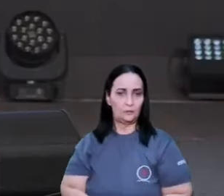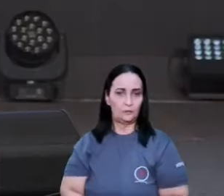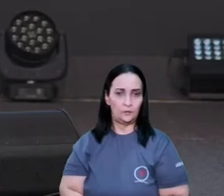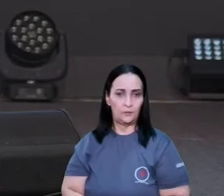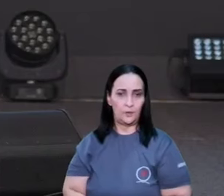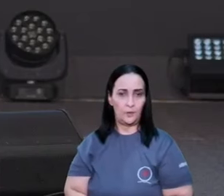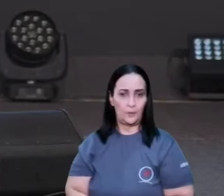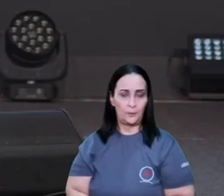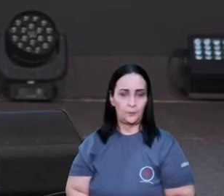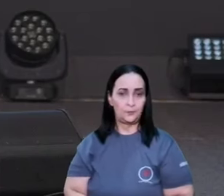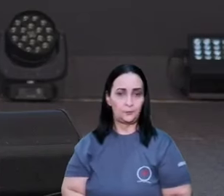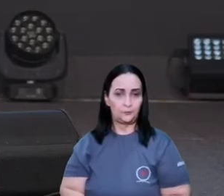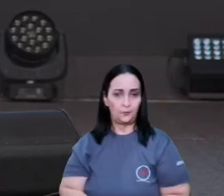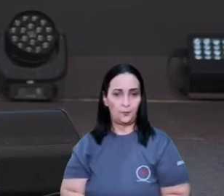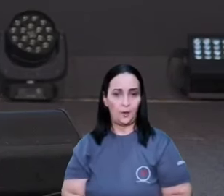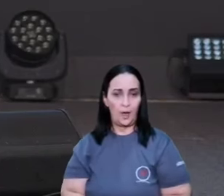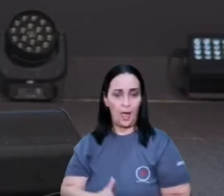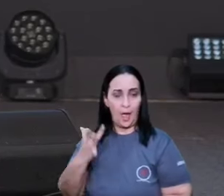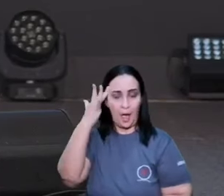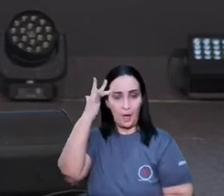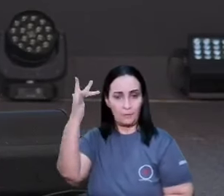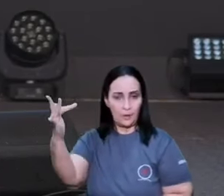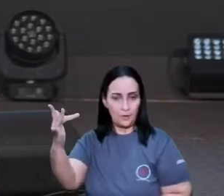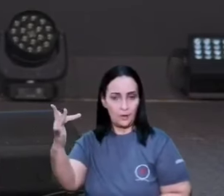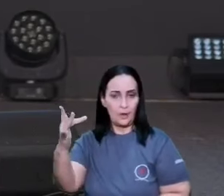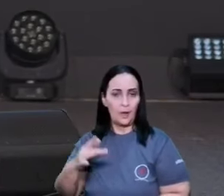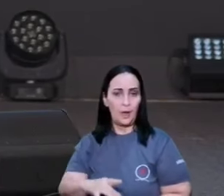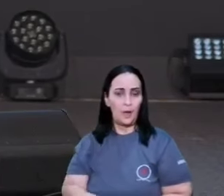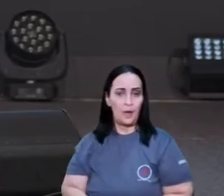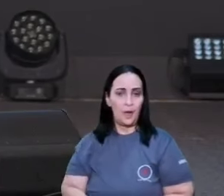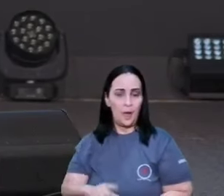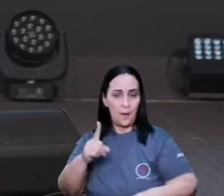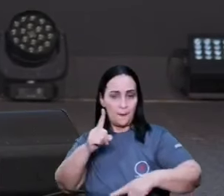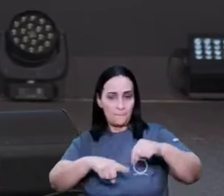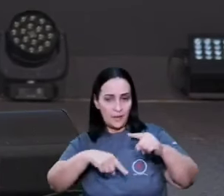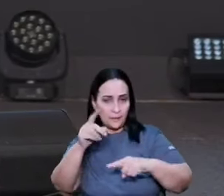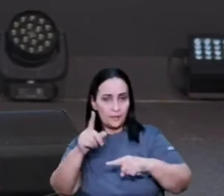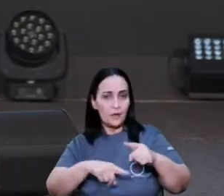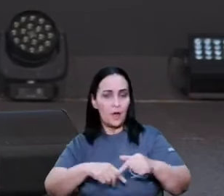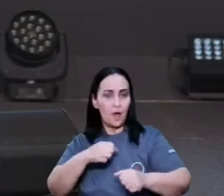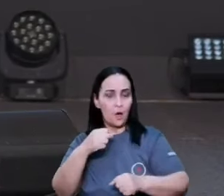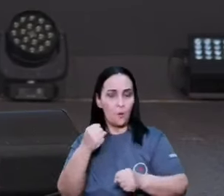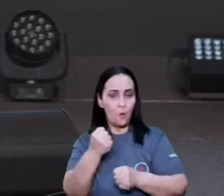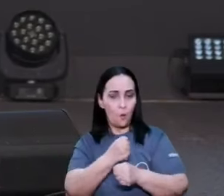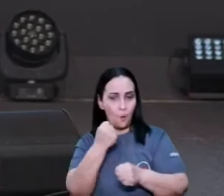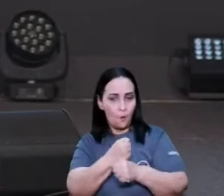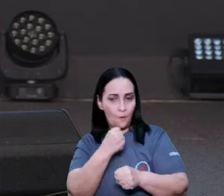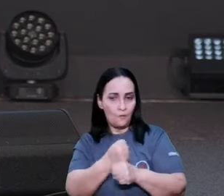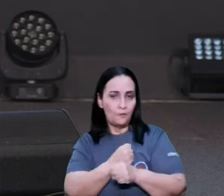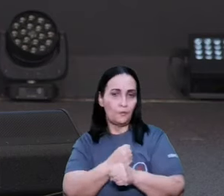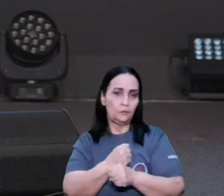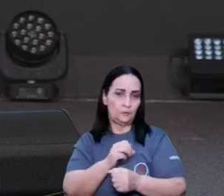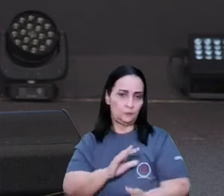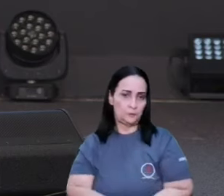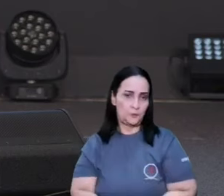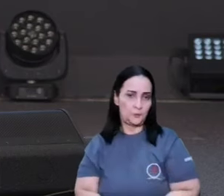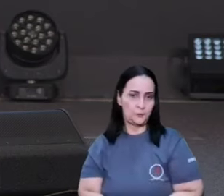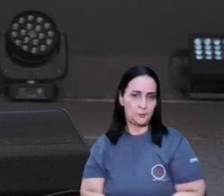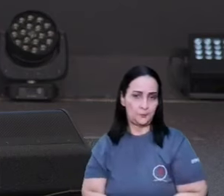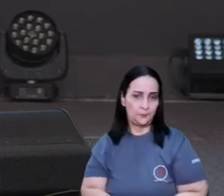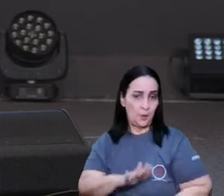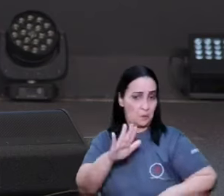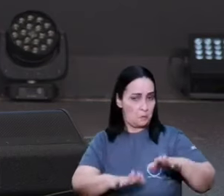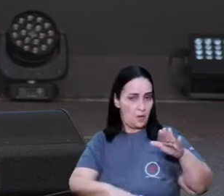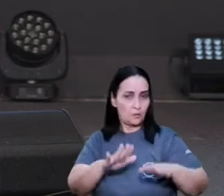100 sacos de cimento um caminhão de areia lavada um caminhão de goma para emboçar e isso é uma média de R